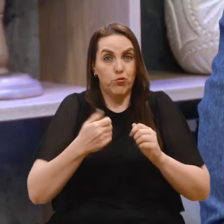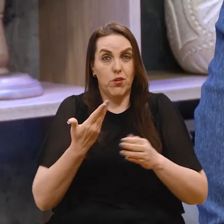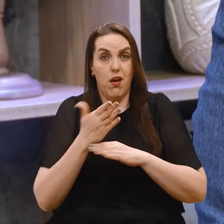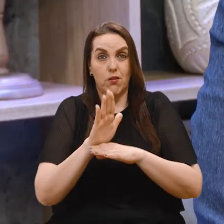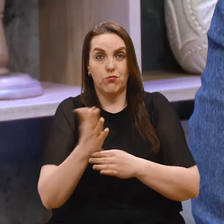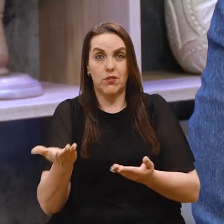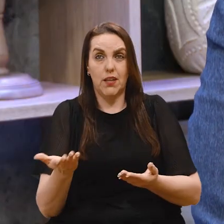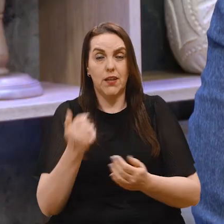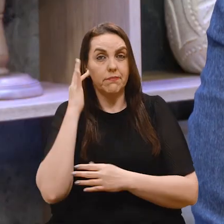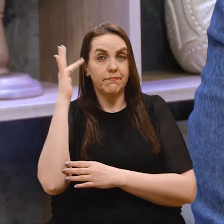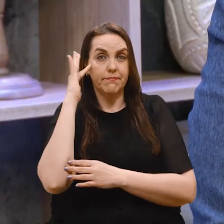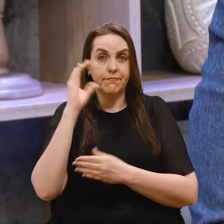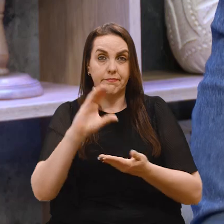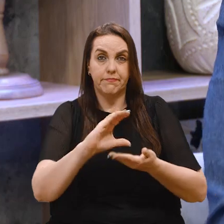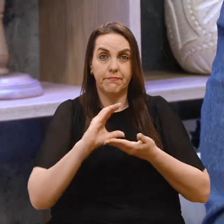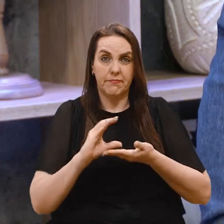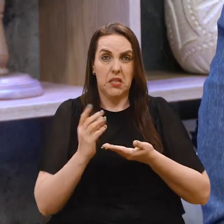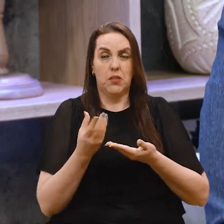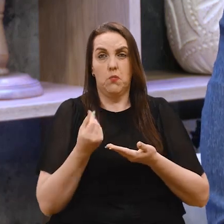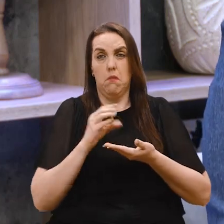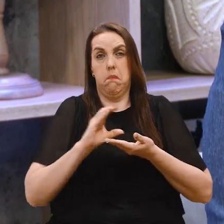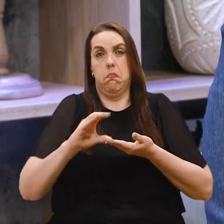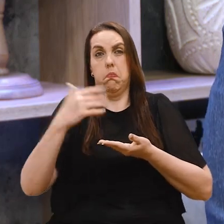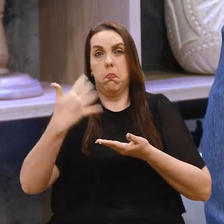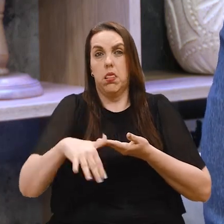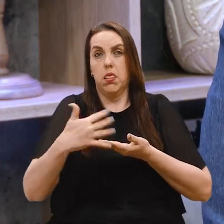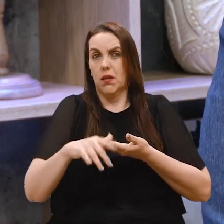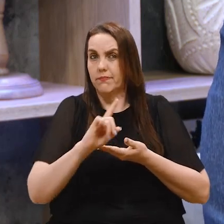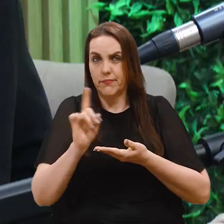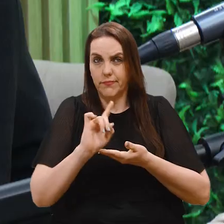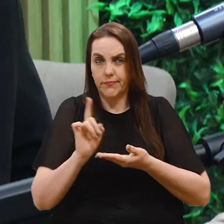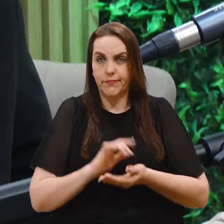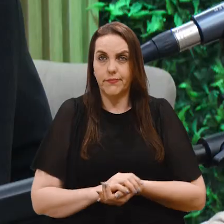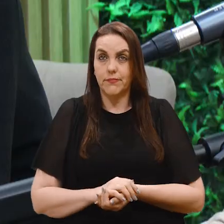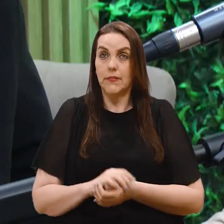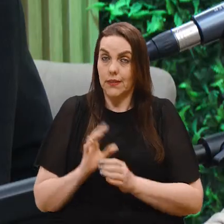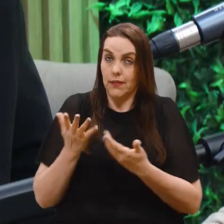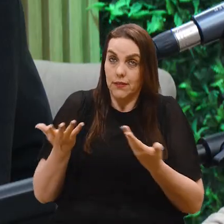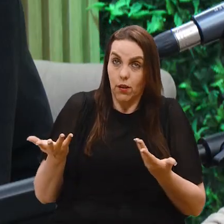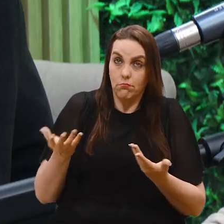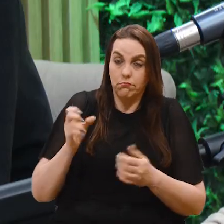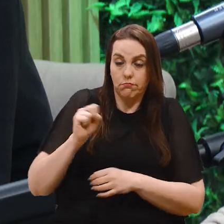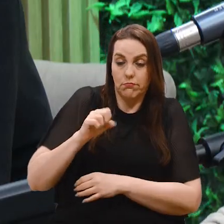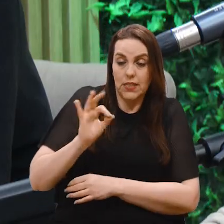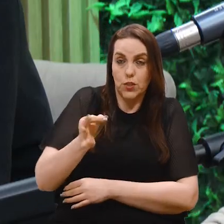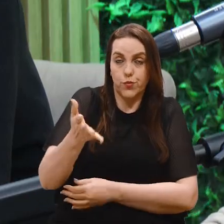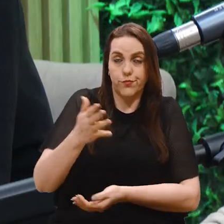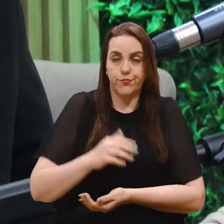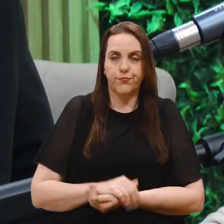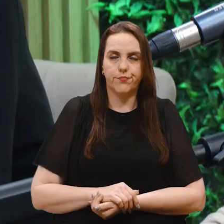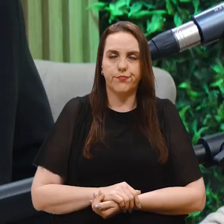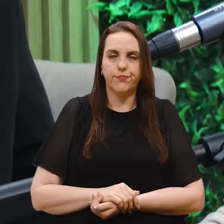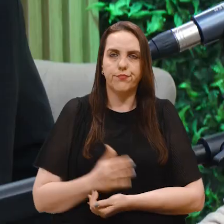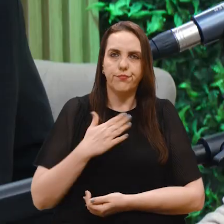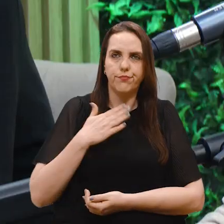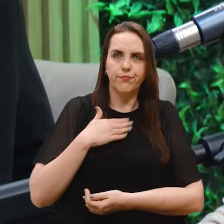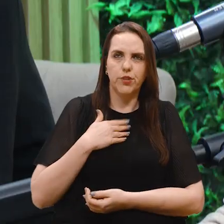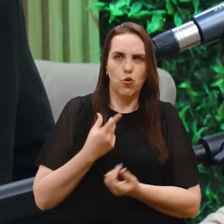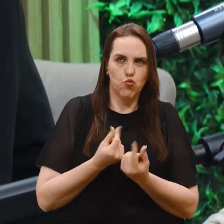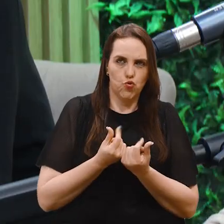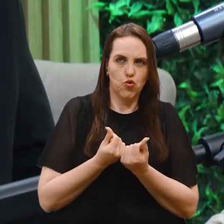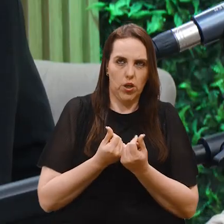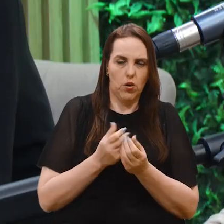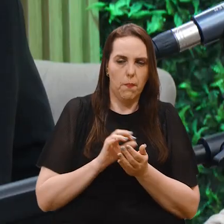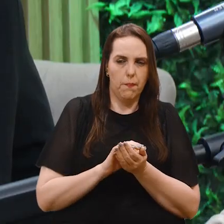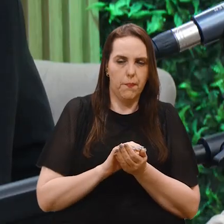que não deve ser um recurso tão Pois grande é. para ser executado. Né? Que nem eu tava juntando o dinheiro, eu disse, agora